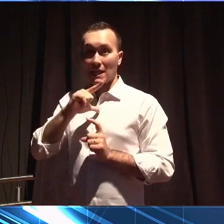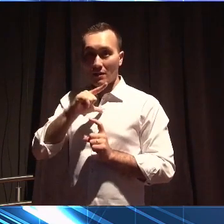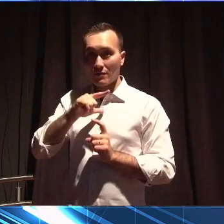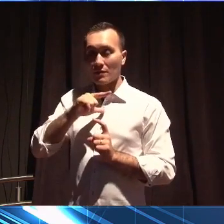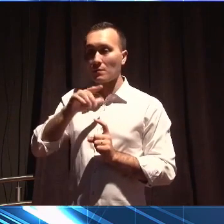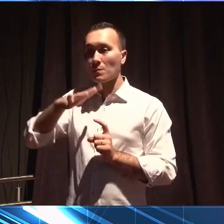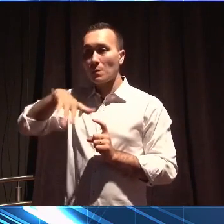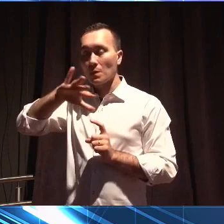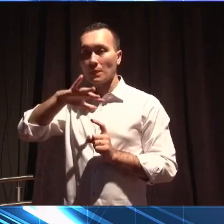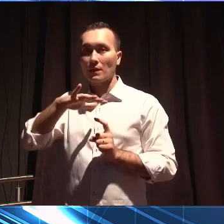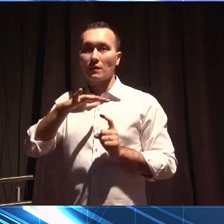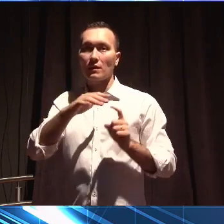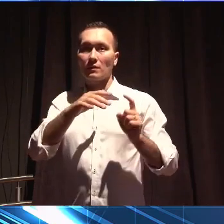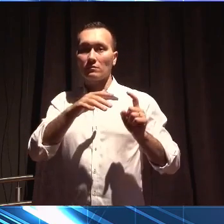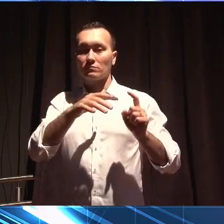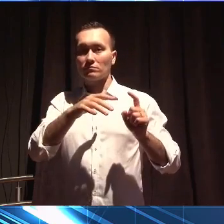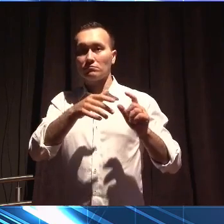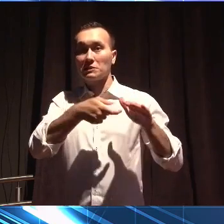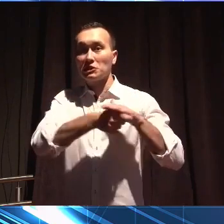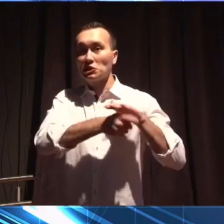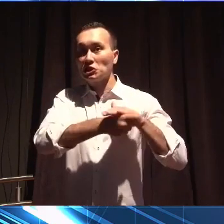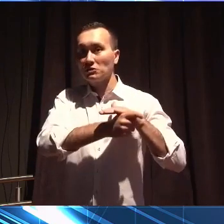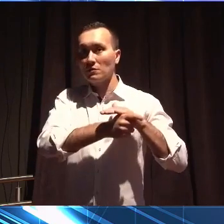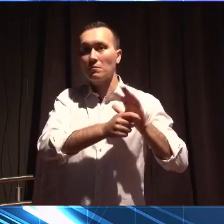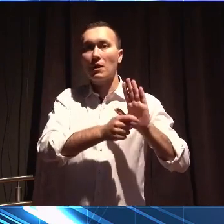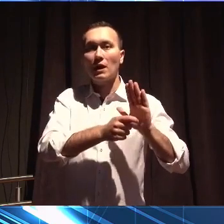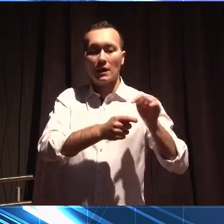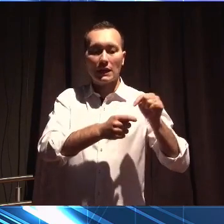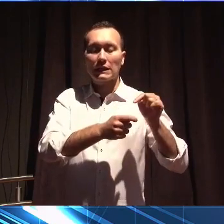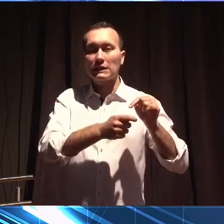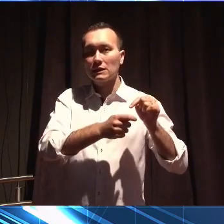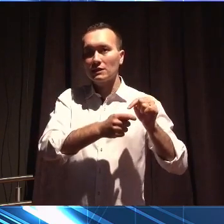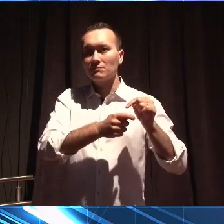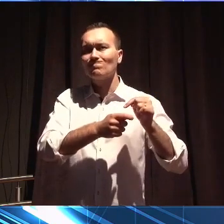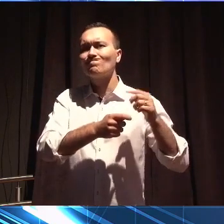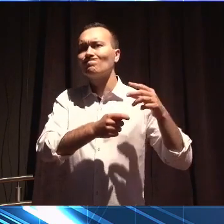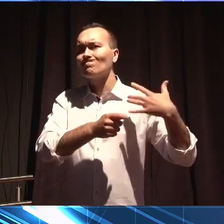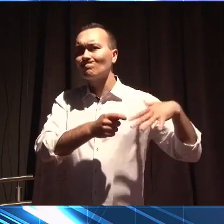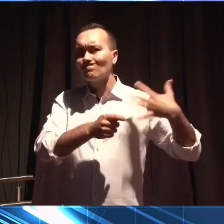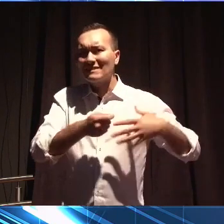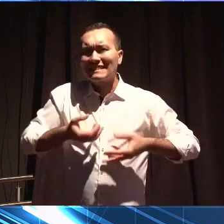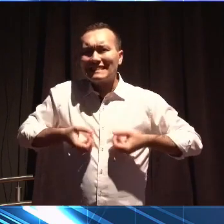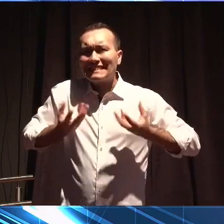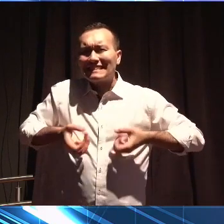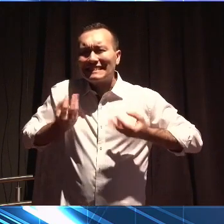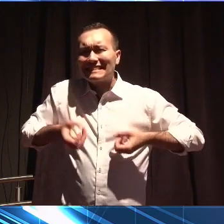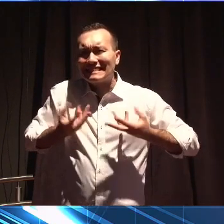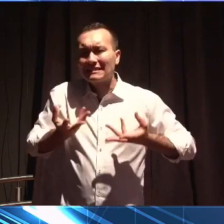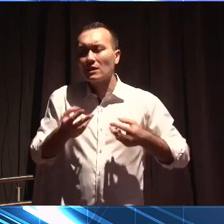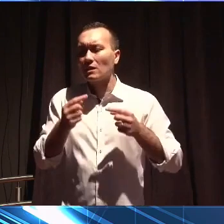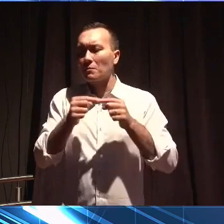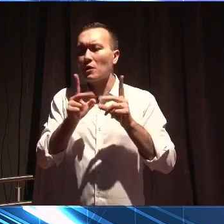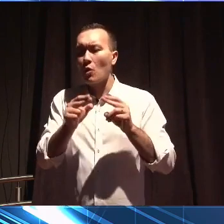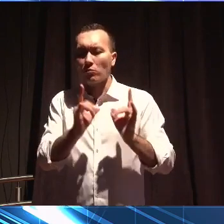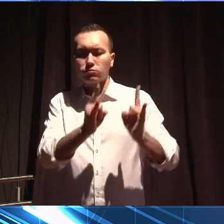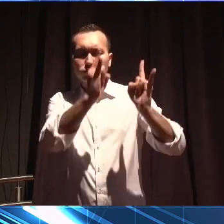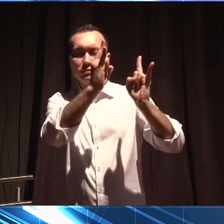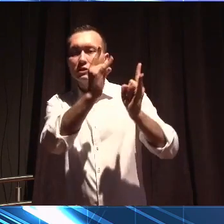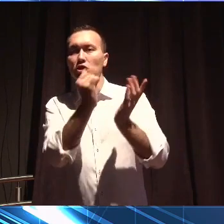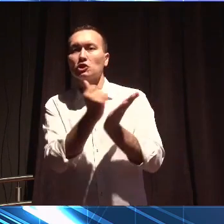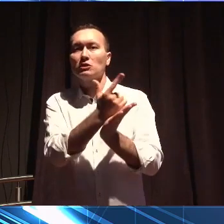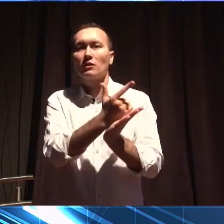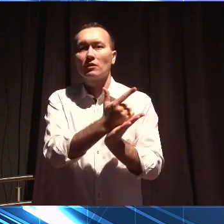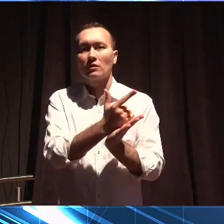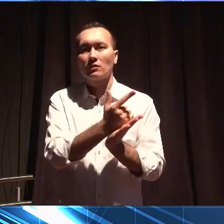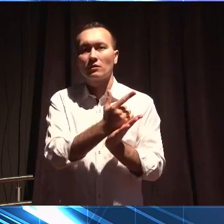apartamento. Então, assim, cara, dependendo de como a gente implementa código e dependendo também de como a arquitetura está